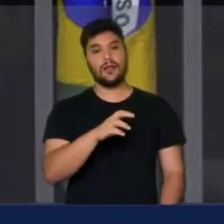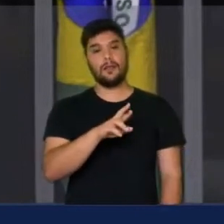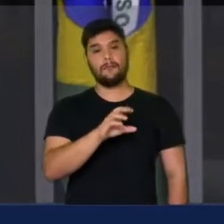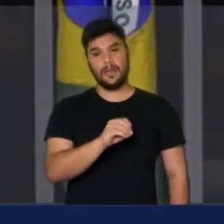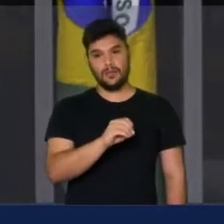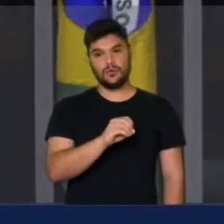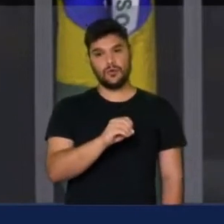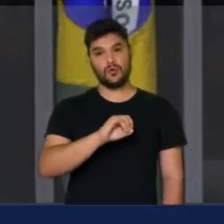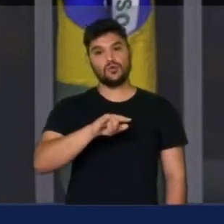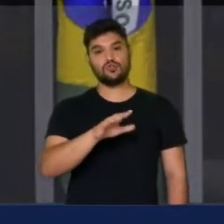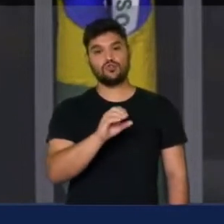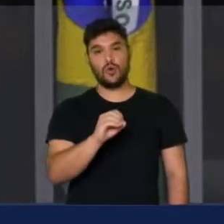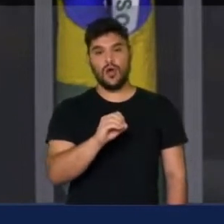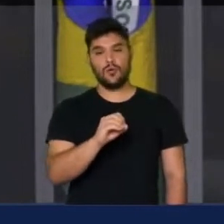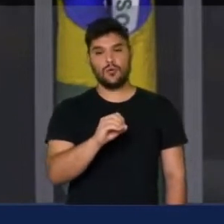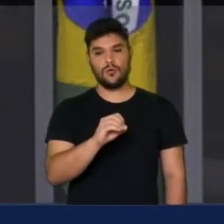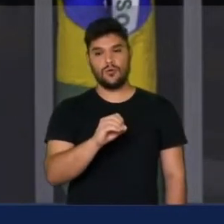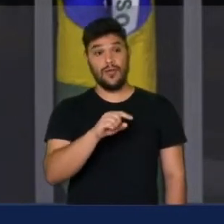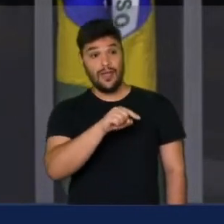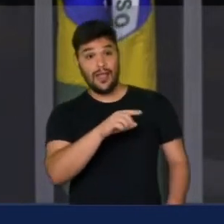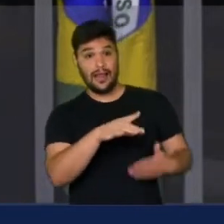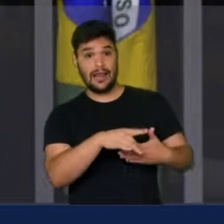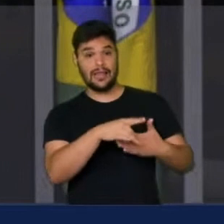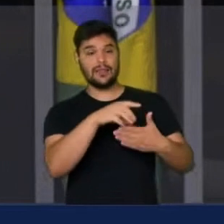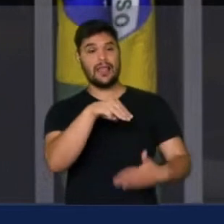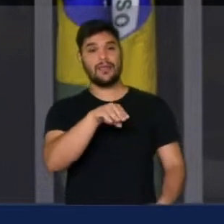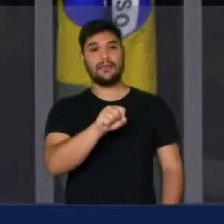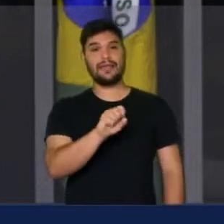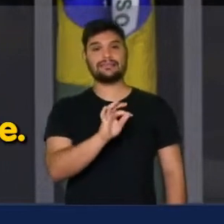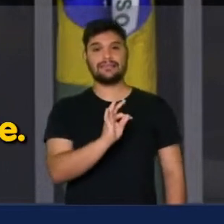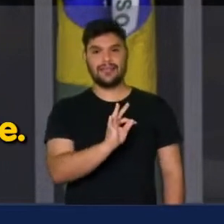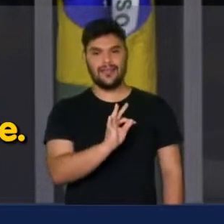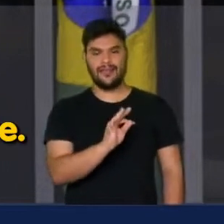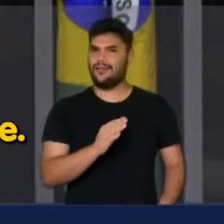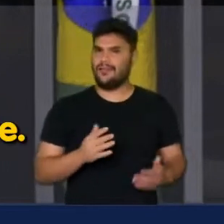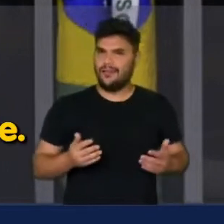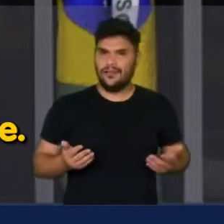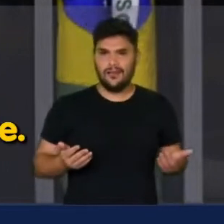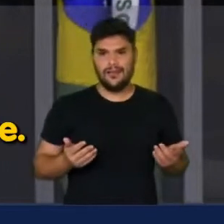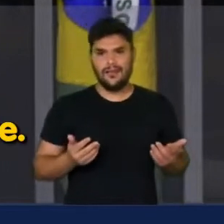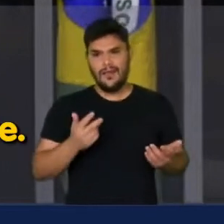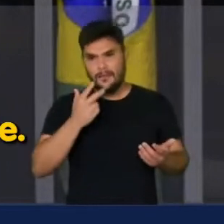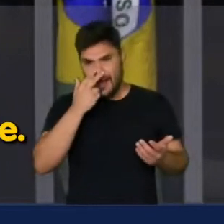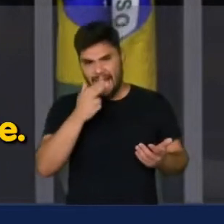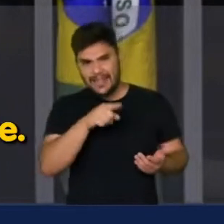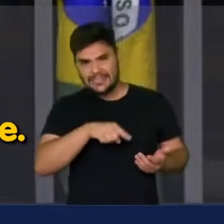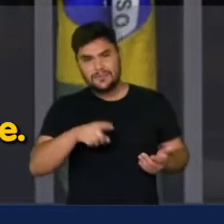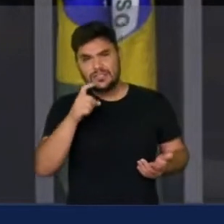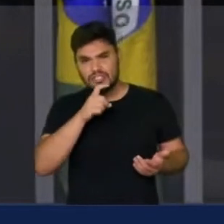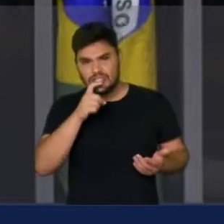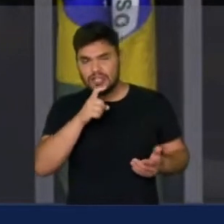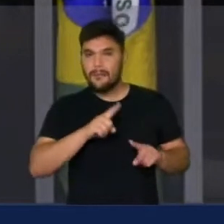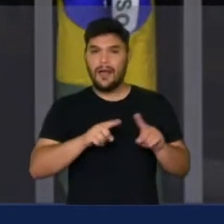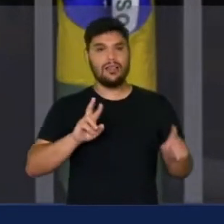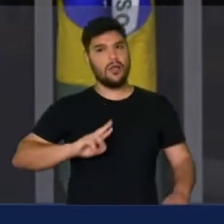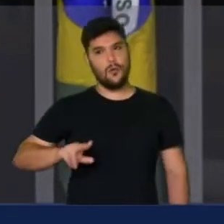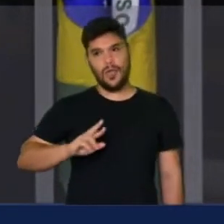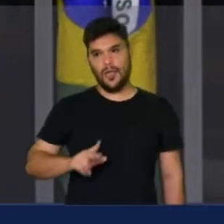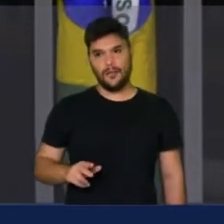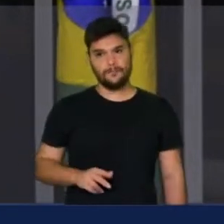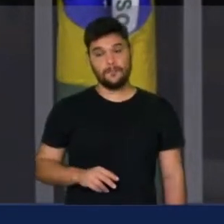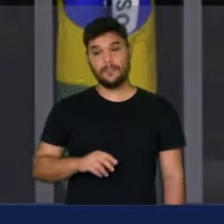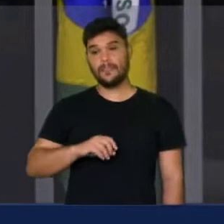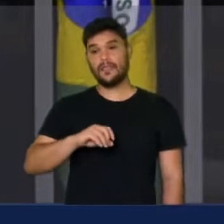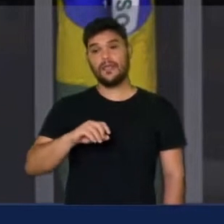João Pedro Stedley, líder do MST. É o fim. Parece fake news, mas não é, senhor presidente.